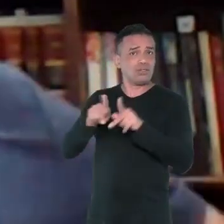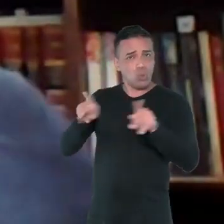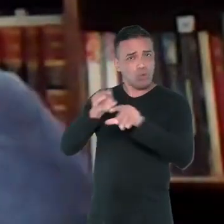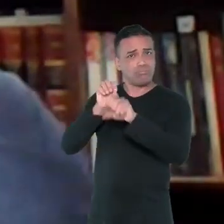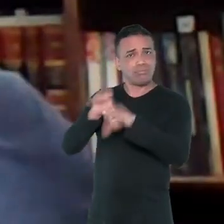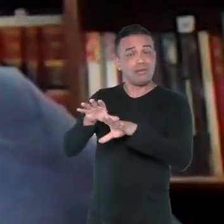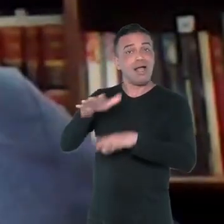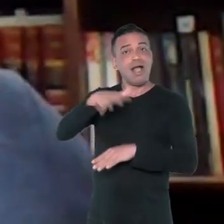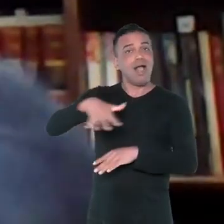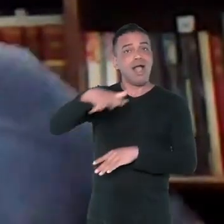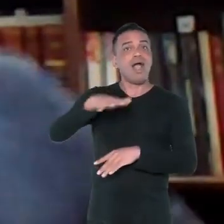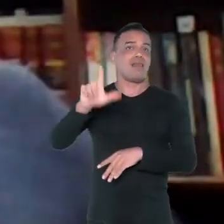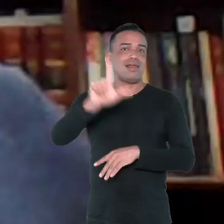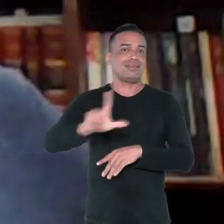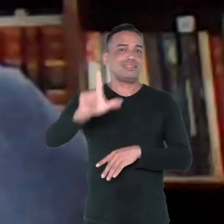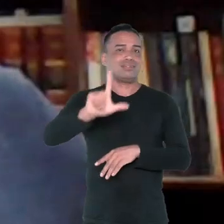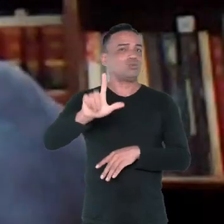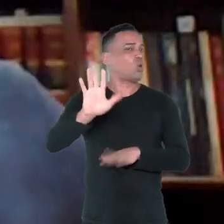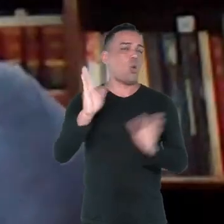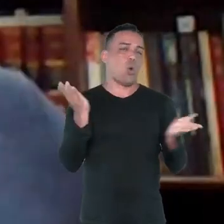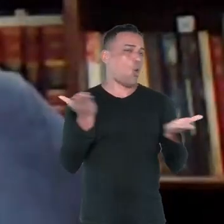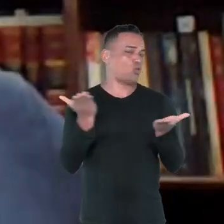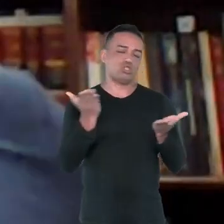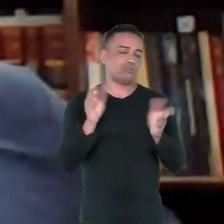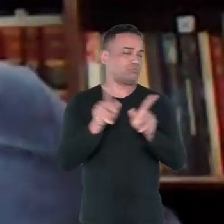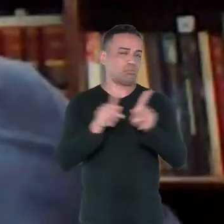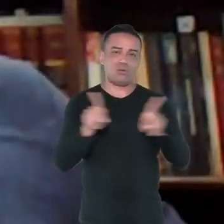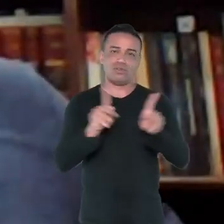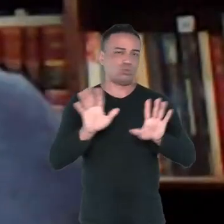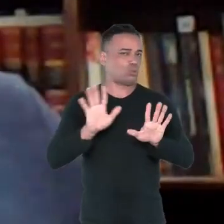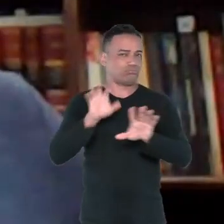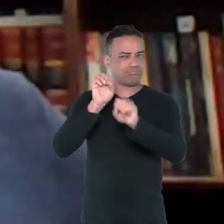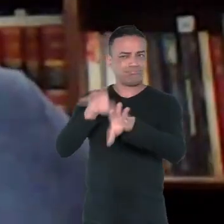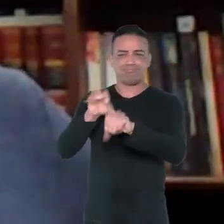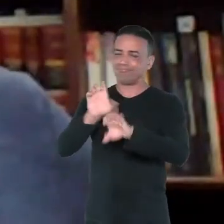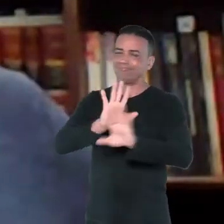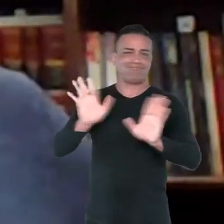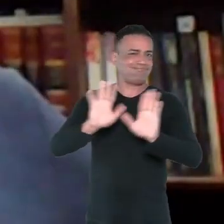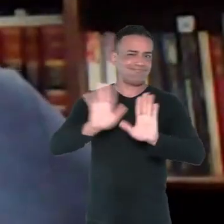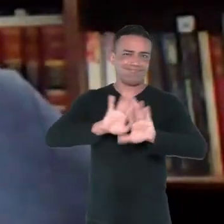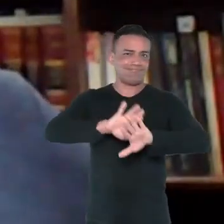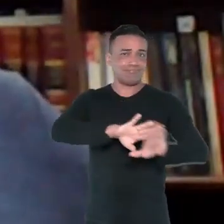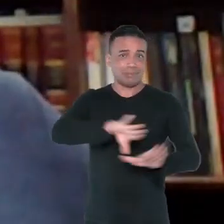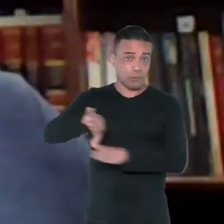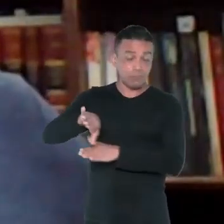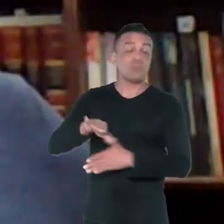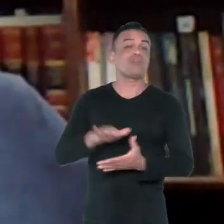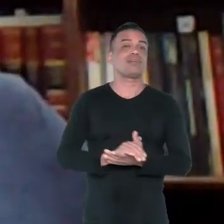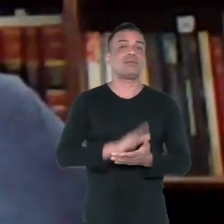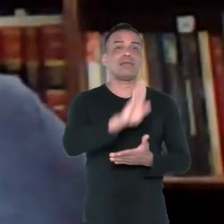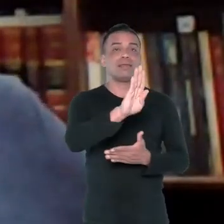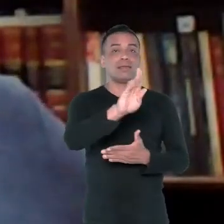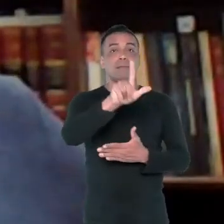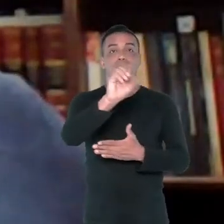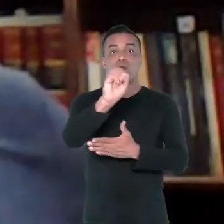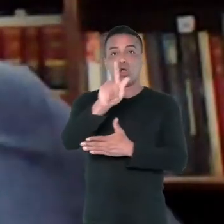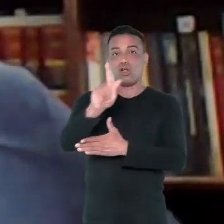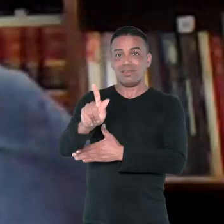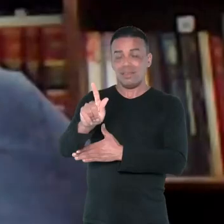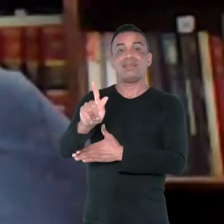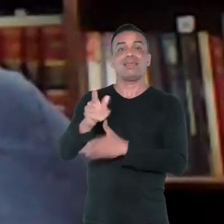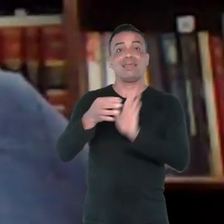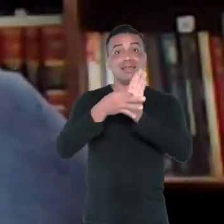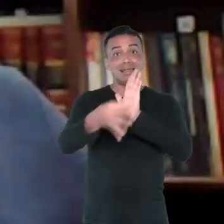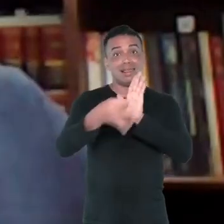de literatura. Hoje eu não sou mais professor, não dou mais aula, e tenho um blog de crítica literária que